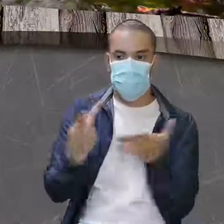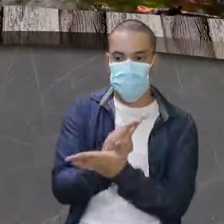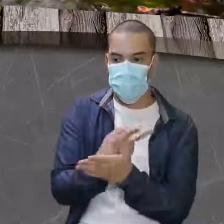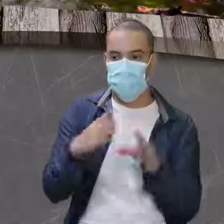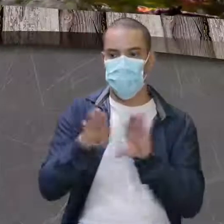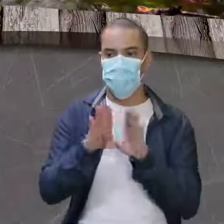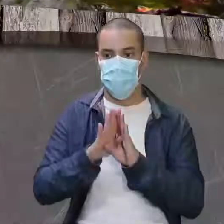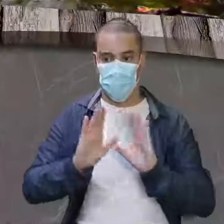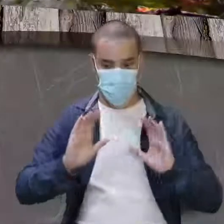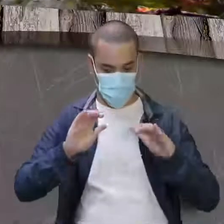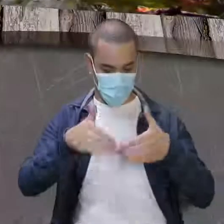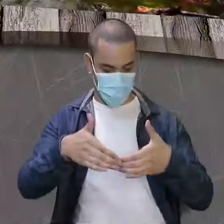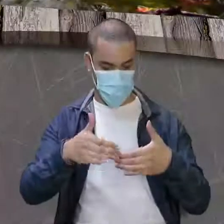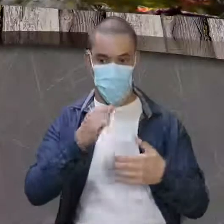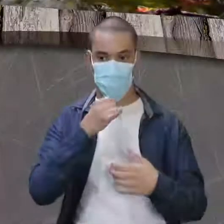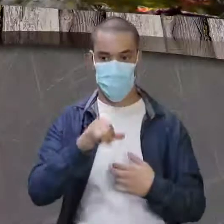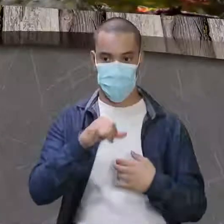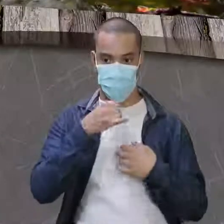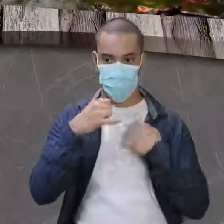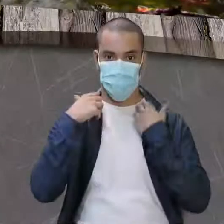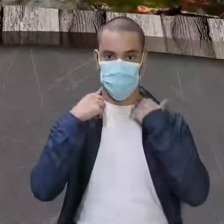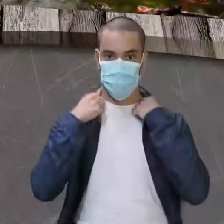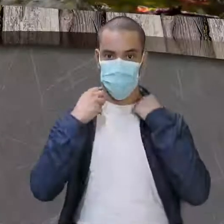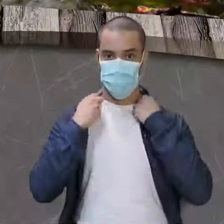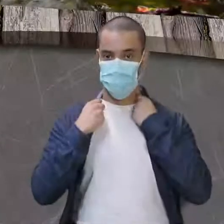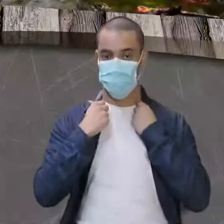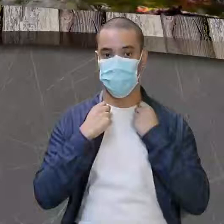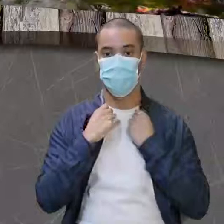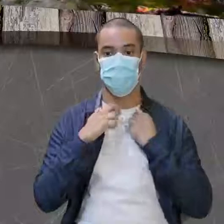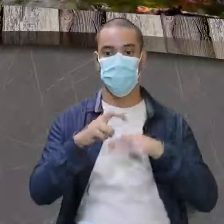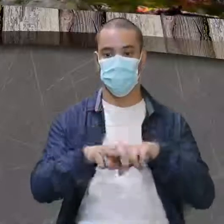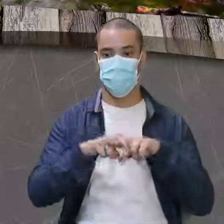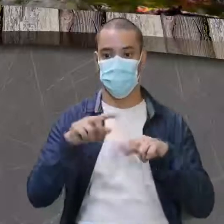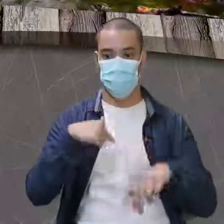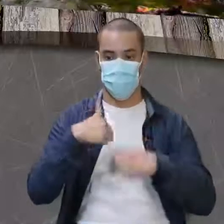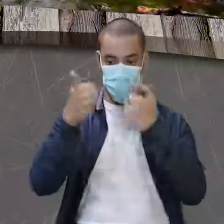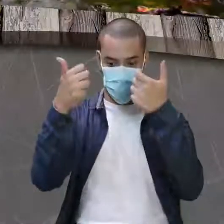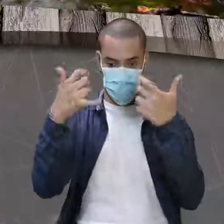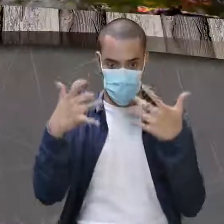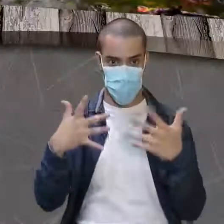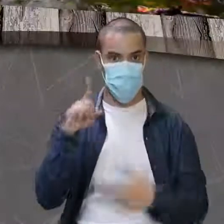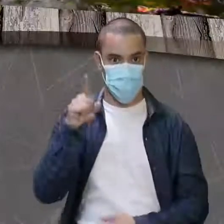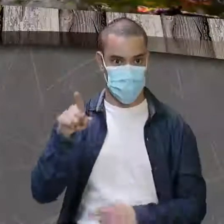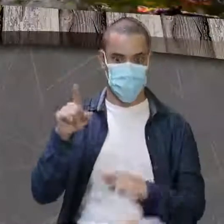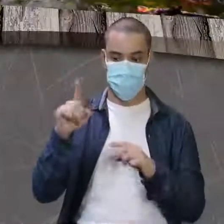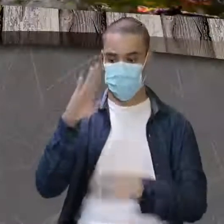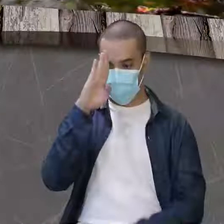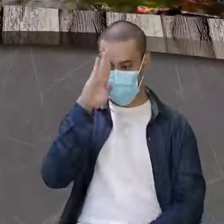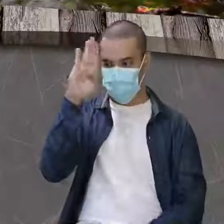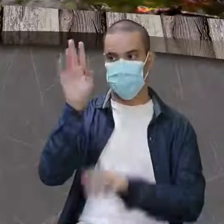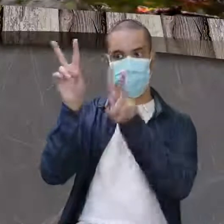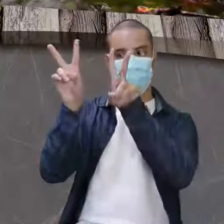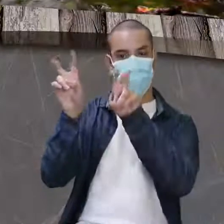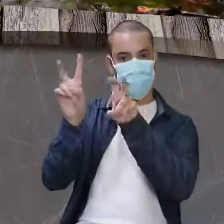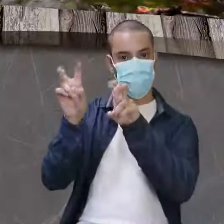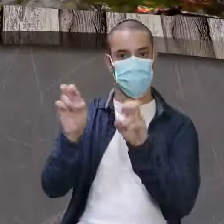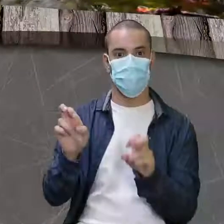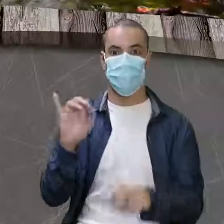a concentração de energia para executar algumas atividades. Então, quando a gente for falar desse tópico, que são as